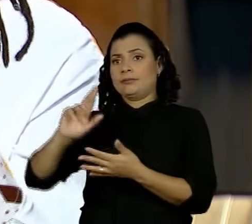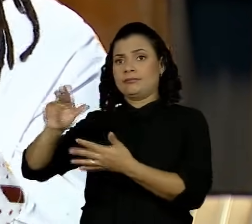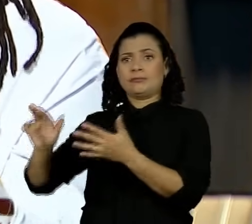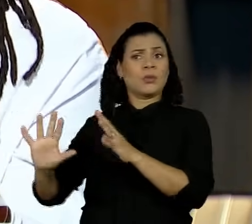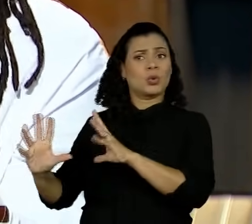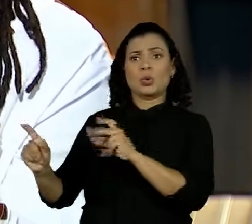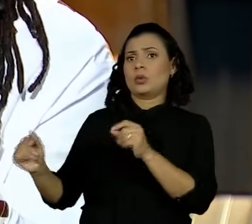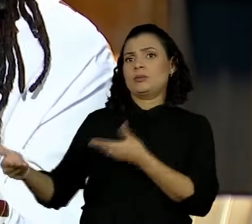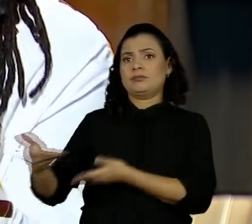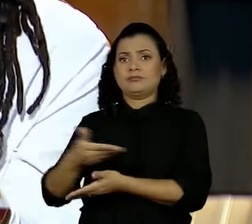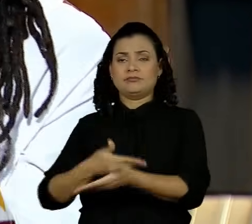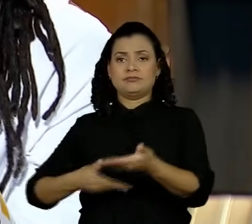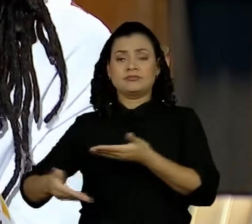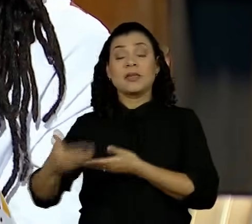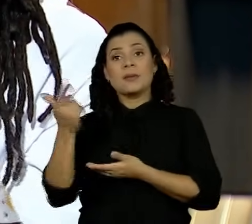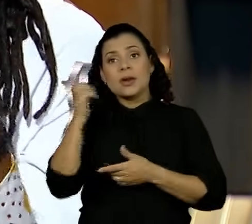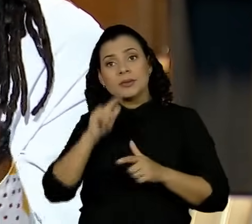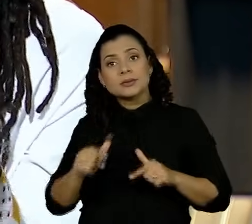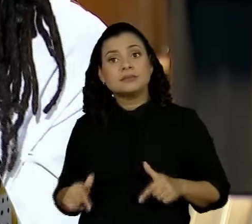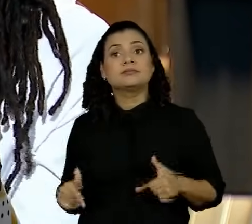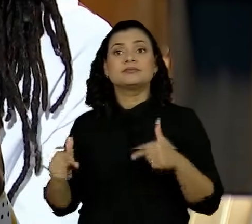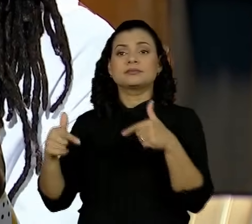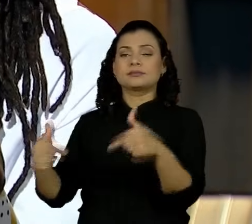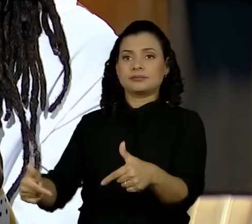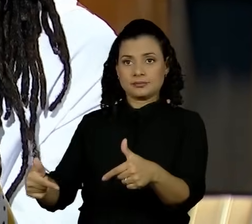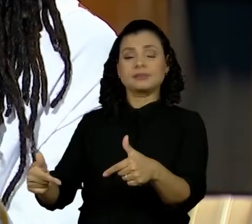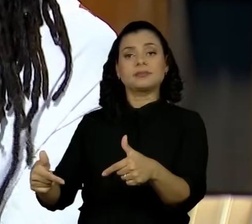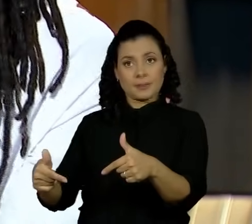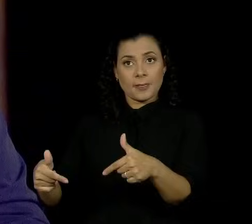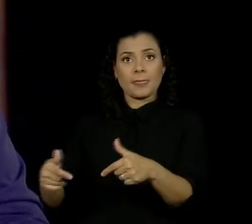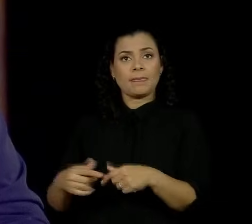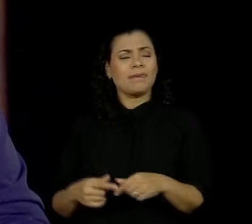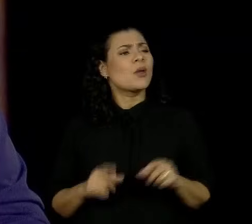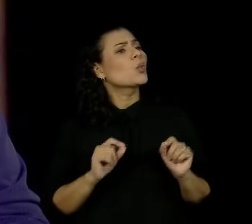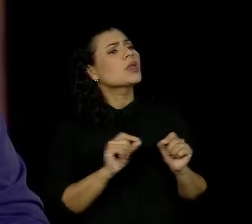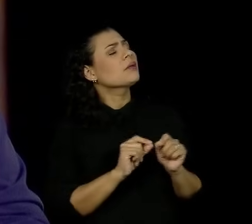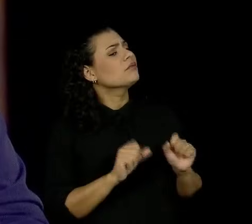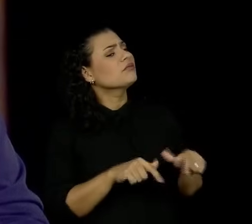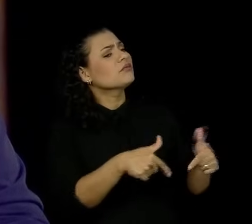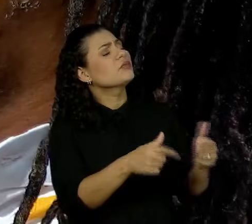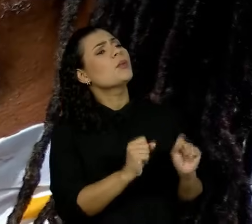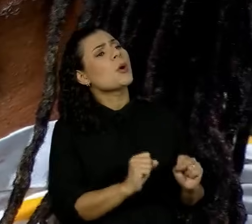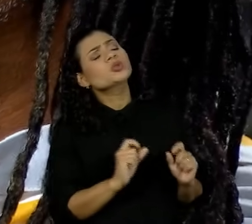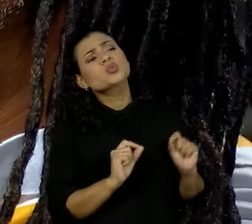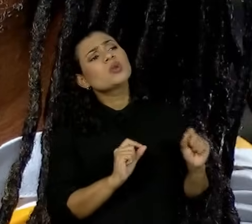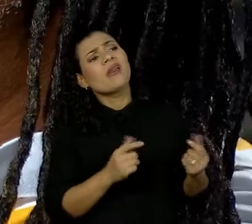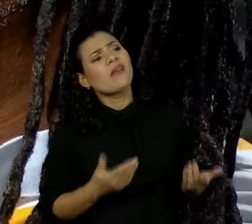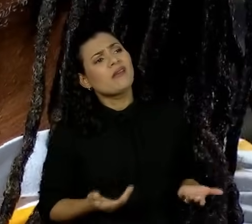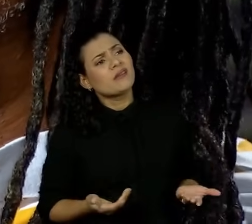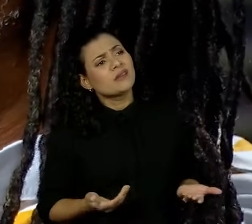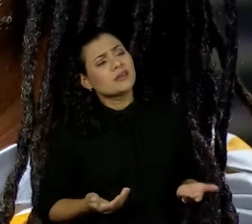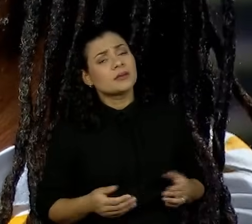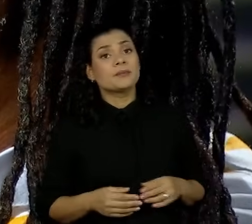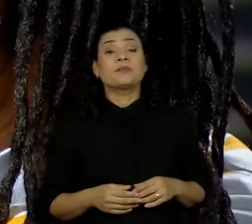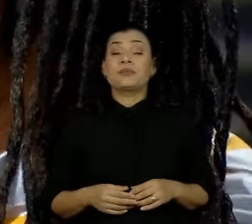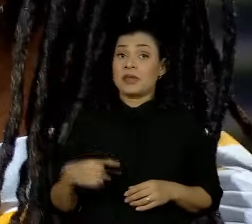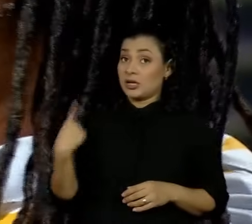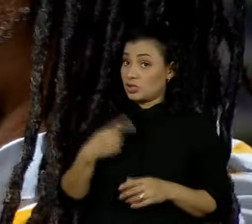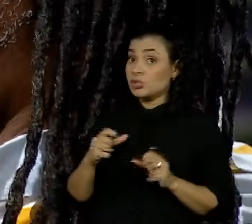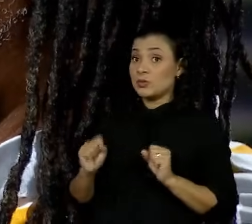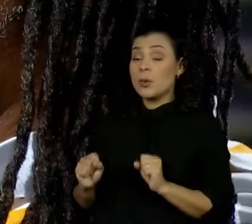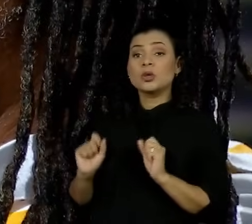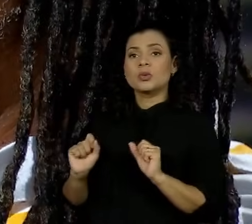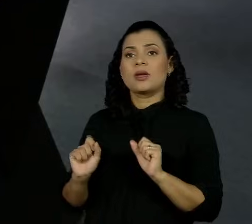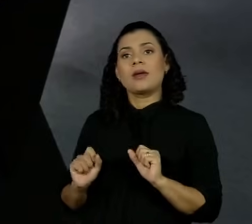fato, fazer aquilo que pode e que gostaria de fazer. O que pode, então? O que a gente pode fazer é garantir